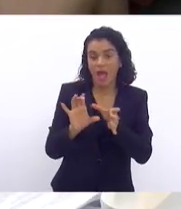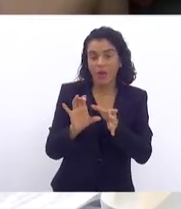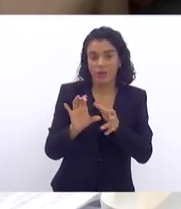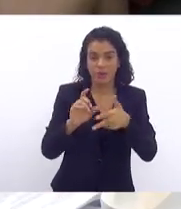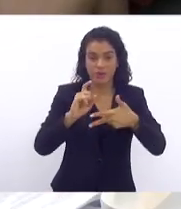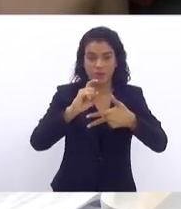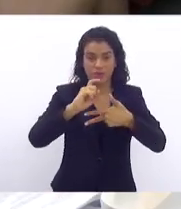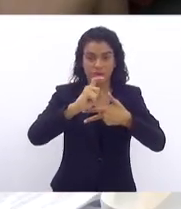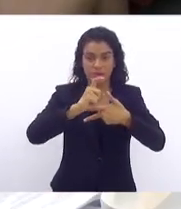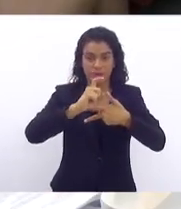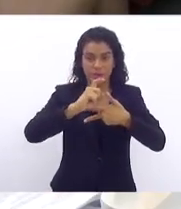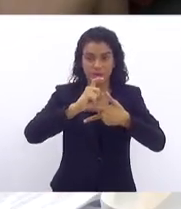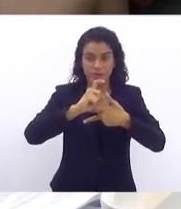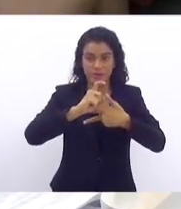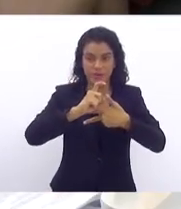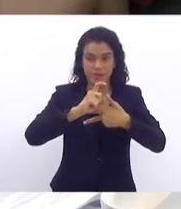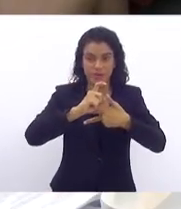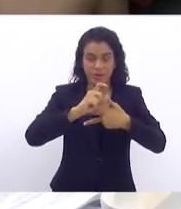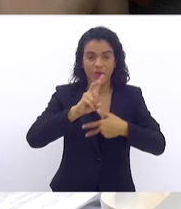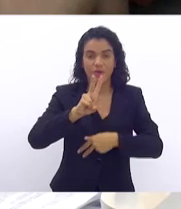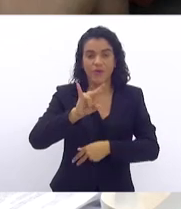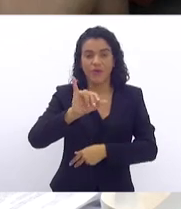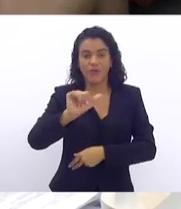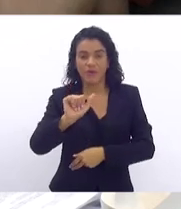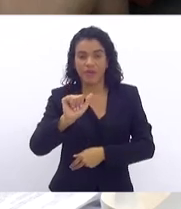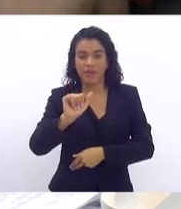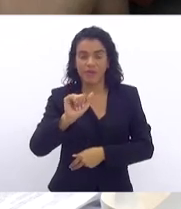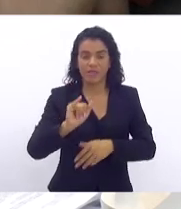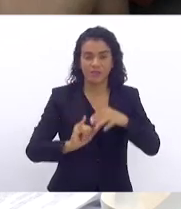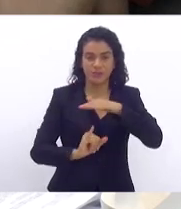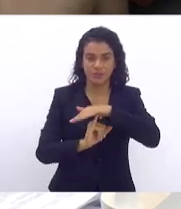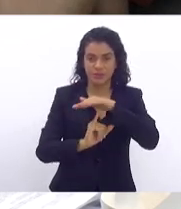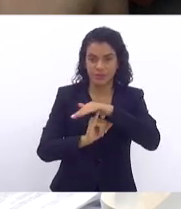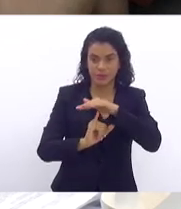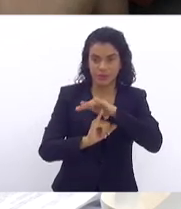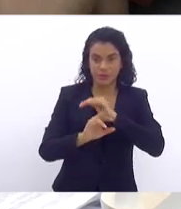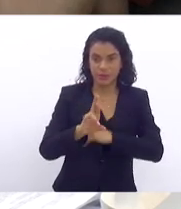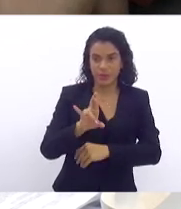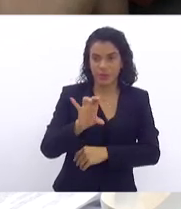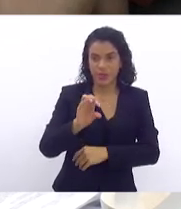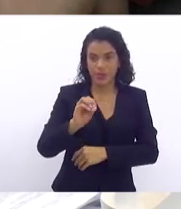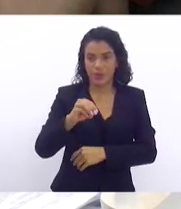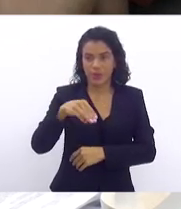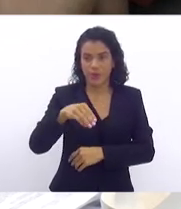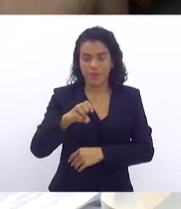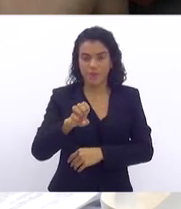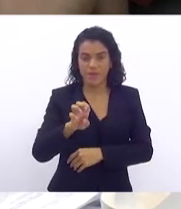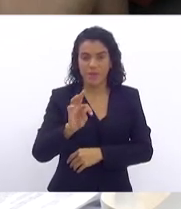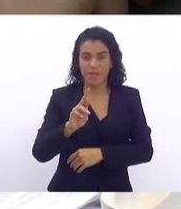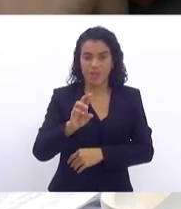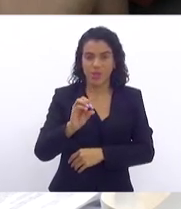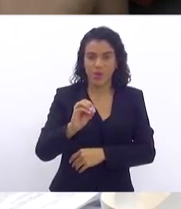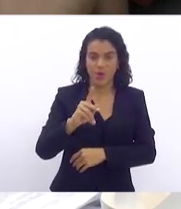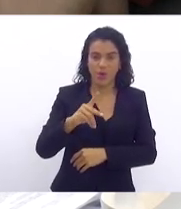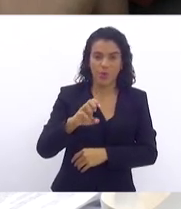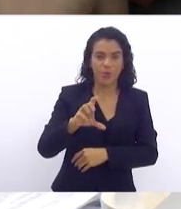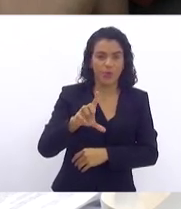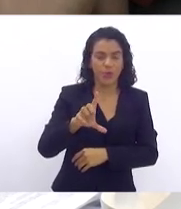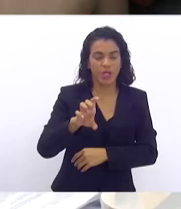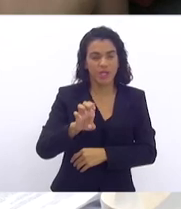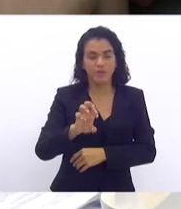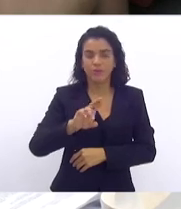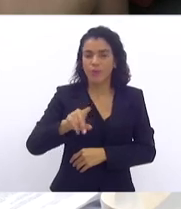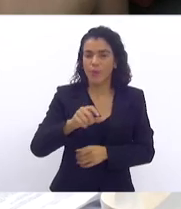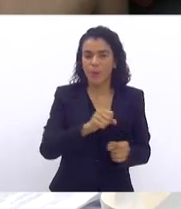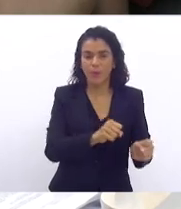Poder Executivo via Instituto Rio Metrópole. Porque eu volto a insistir, o Rio Metrópole não é um poder. Ele não pode